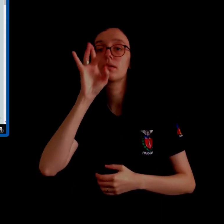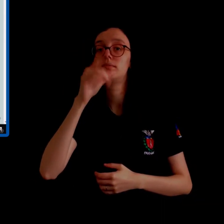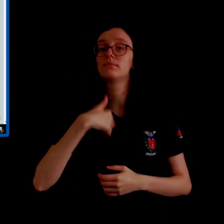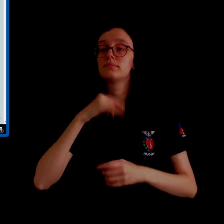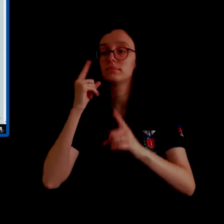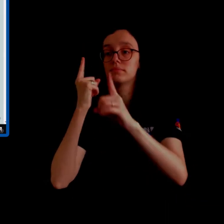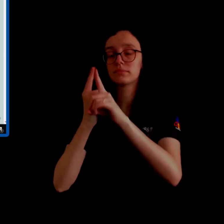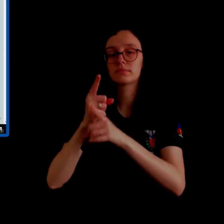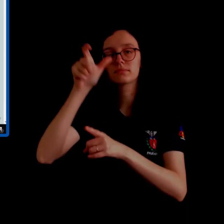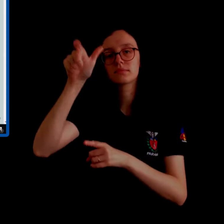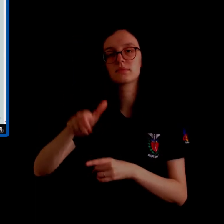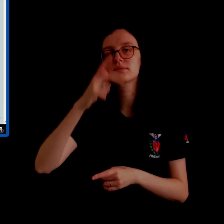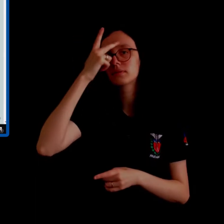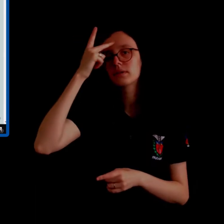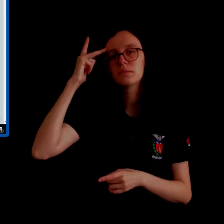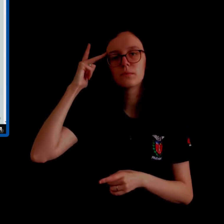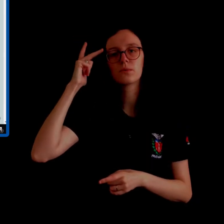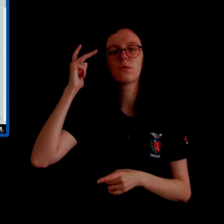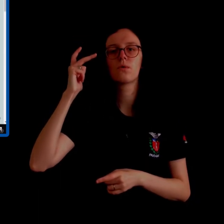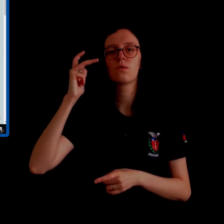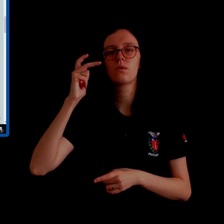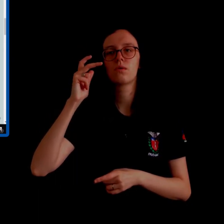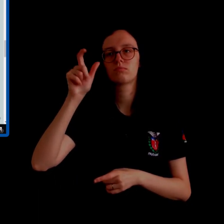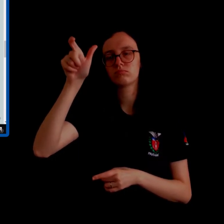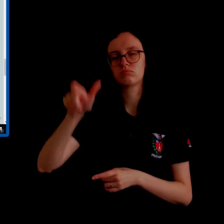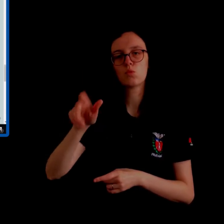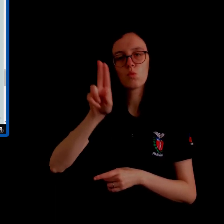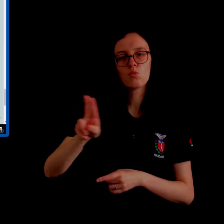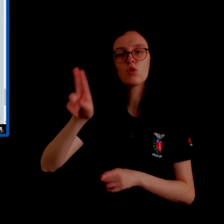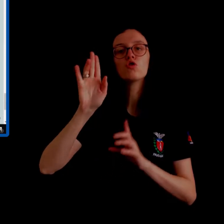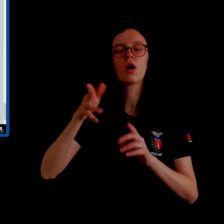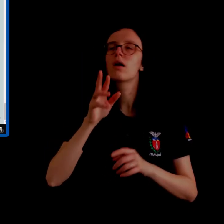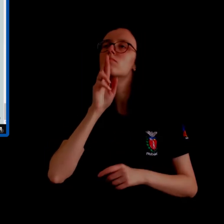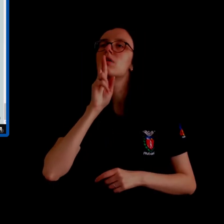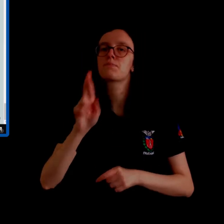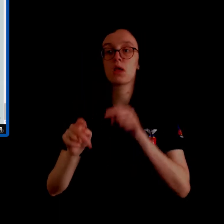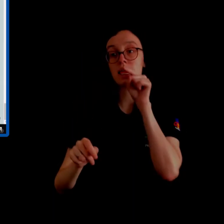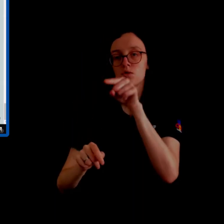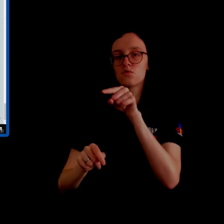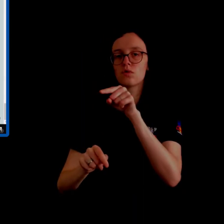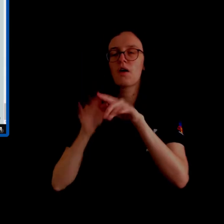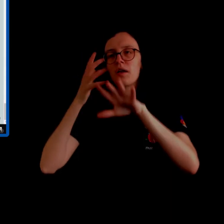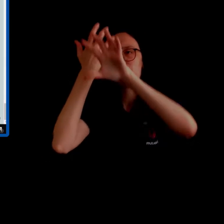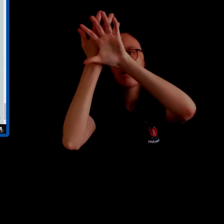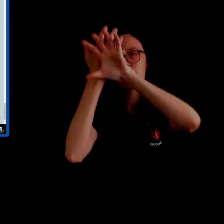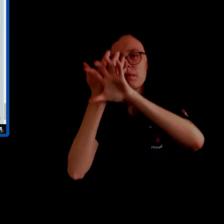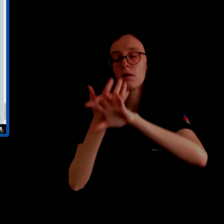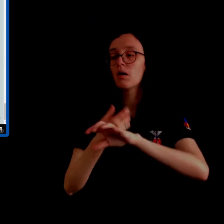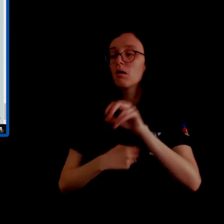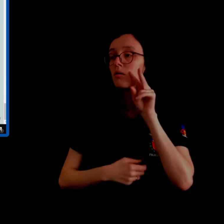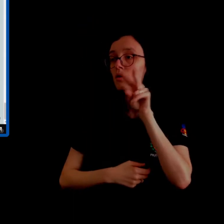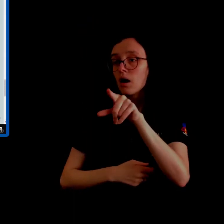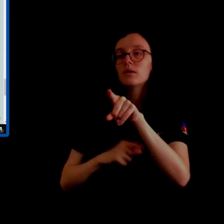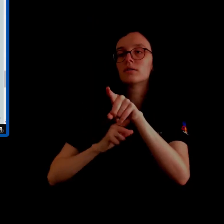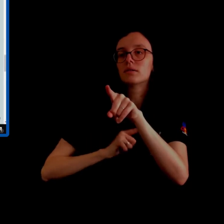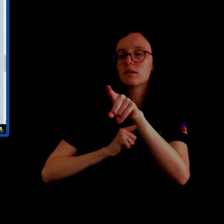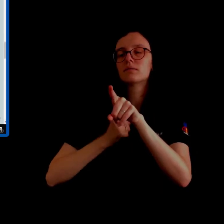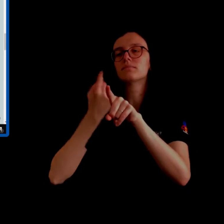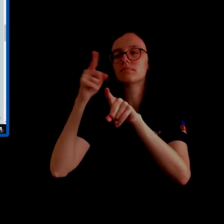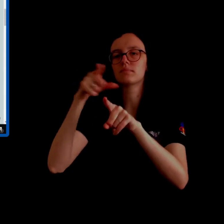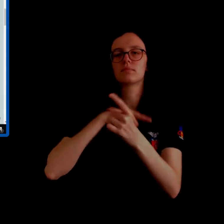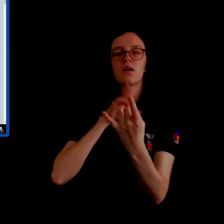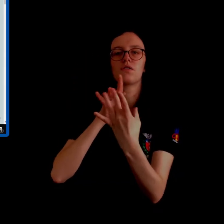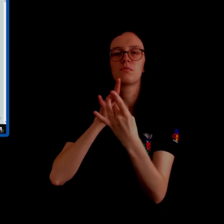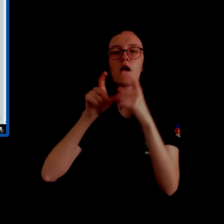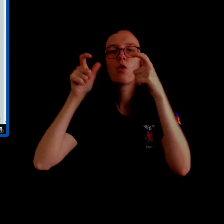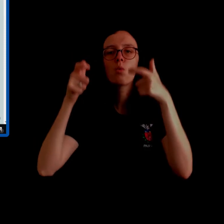um usuário, né? Eu preciso encontrar um usuário que tenha preenchido isso. E aí, se eu encontrar, aqui vai aparecer um